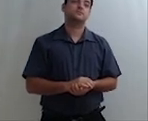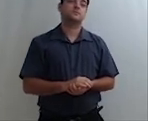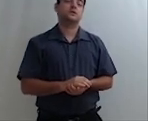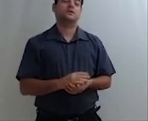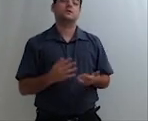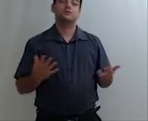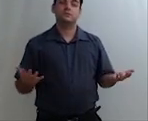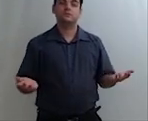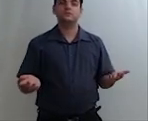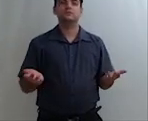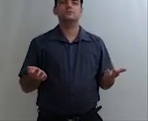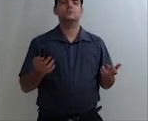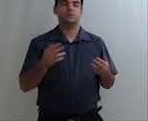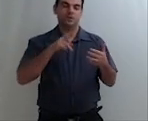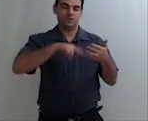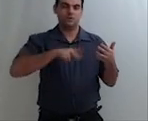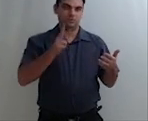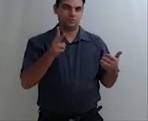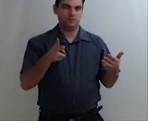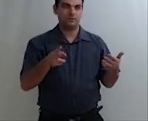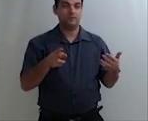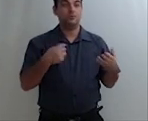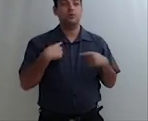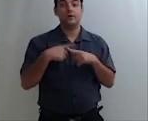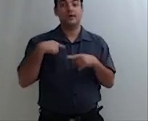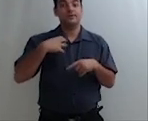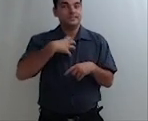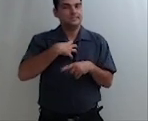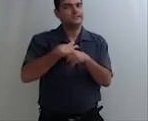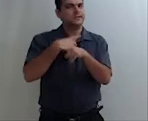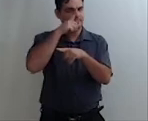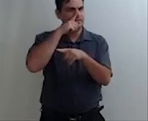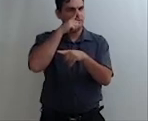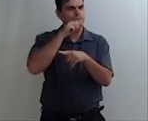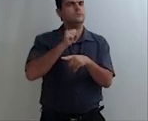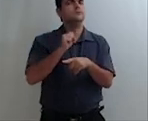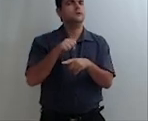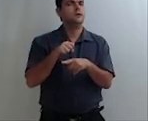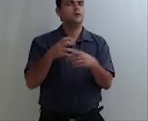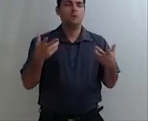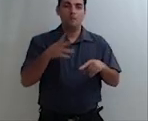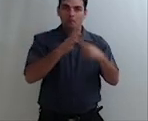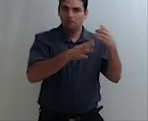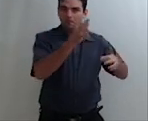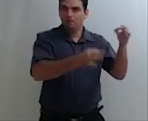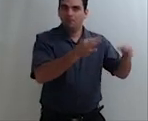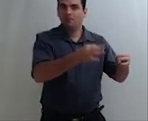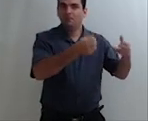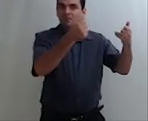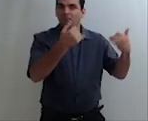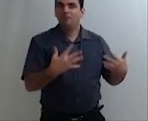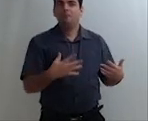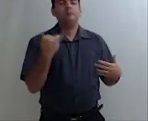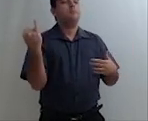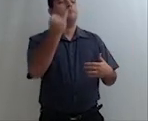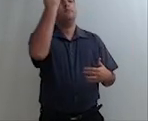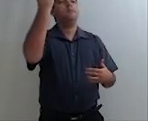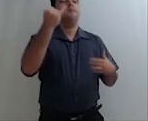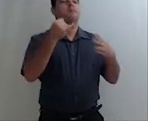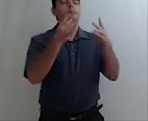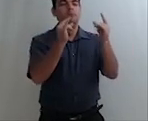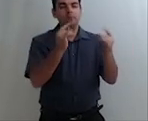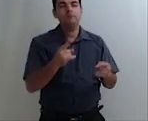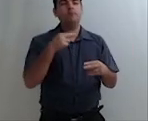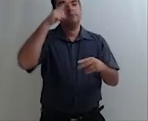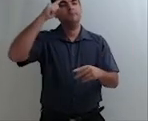demonstrado está a real periculosidade do paciente uma vez que conforme esclareceu o tribunal de orig reportando aos fundamentos da decisão do primeiro